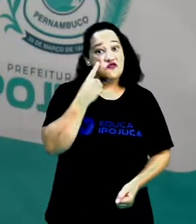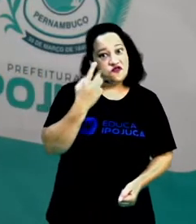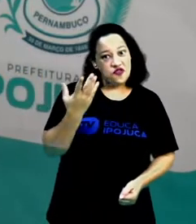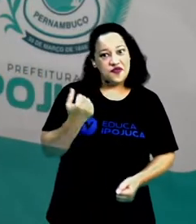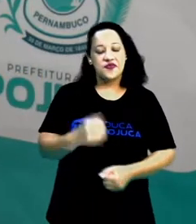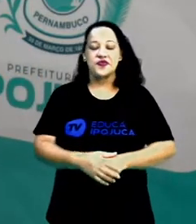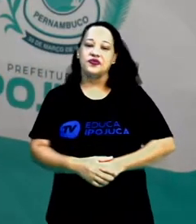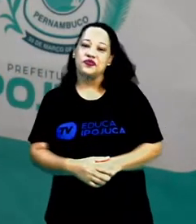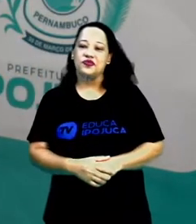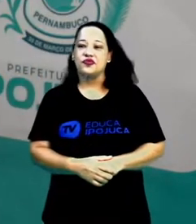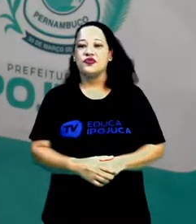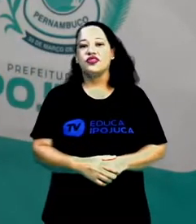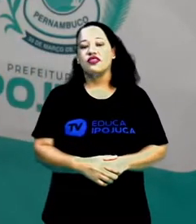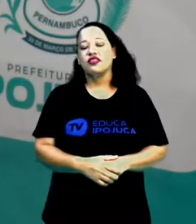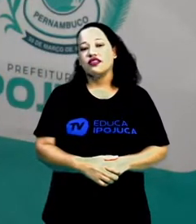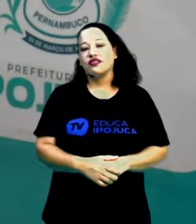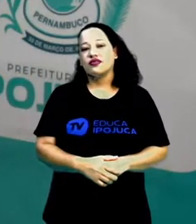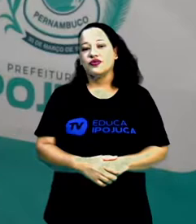atenção?